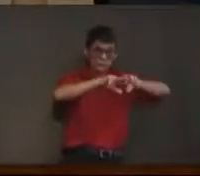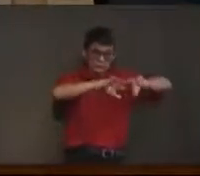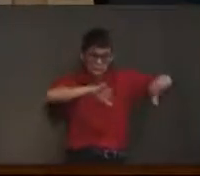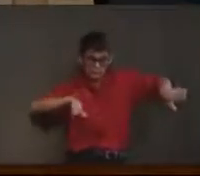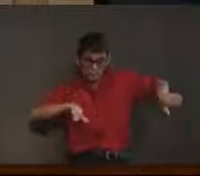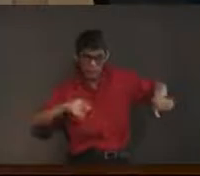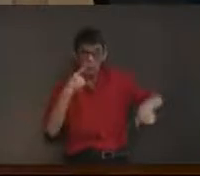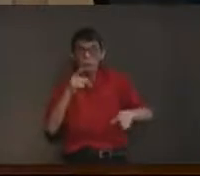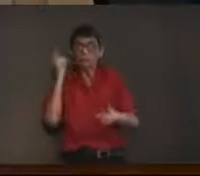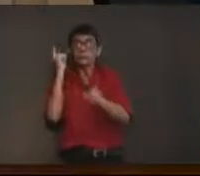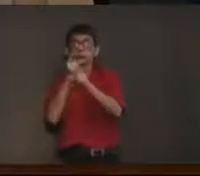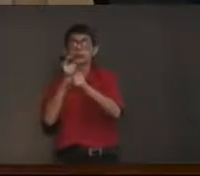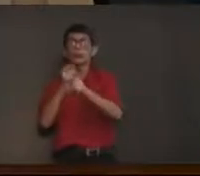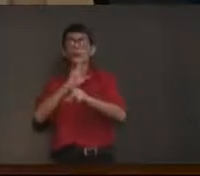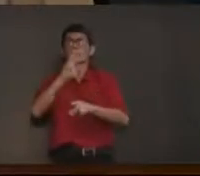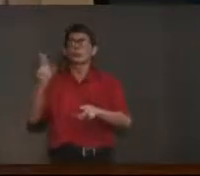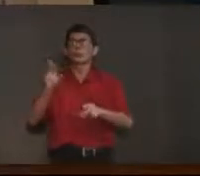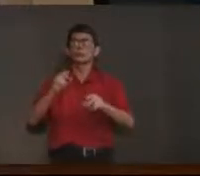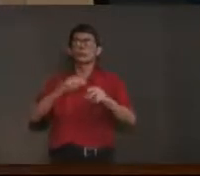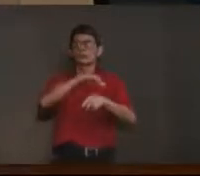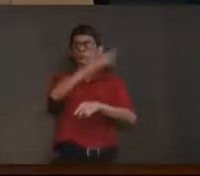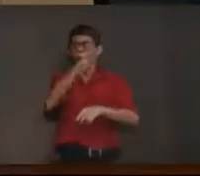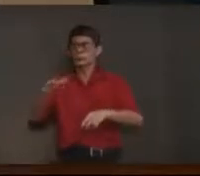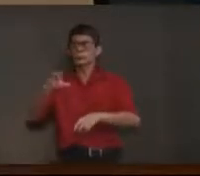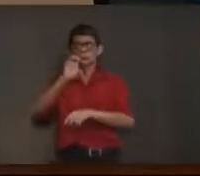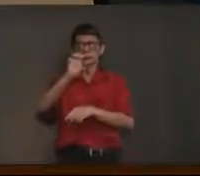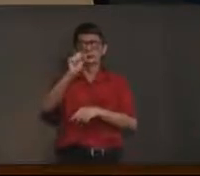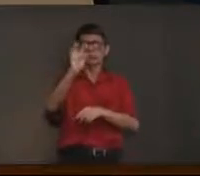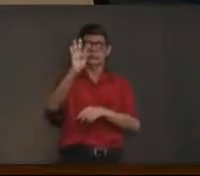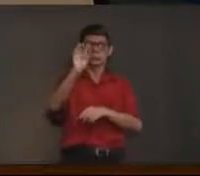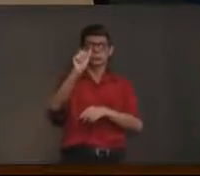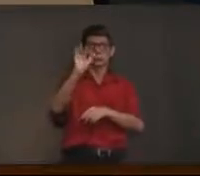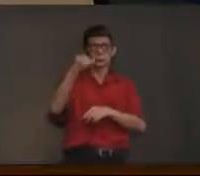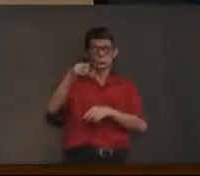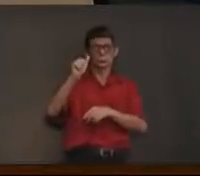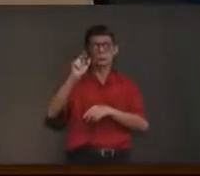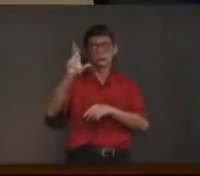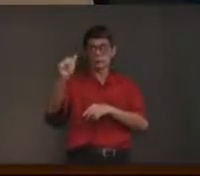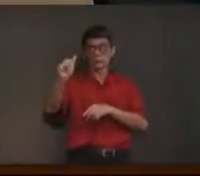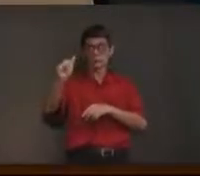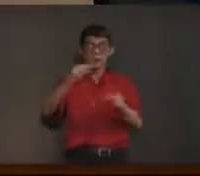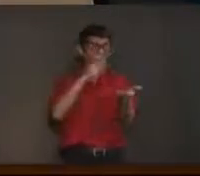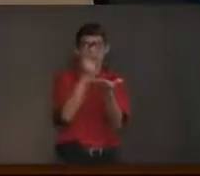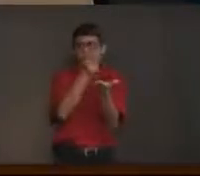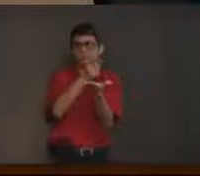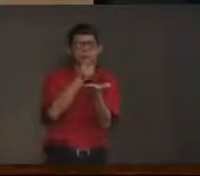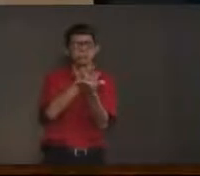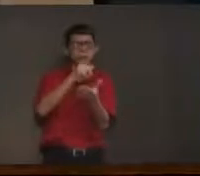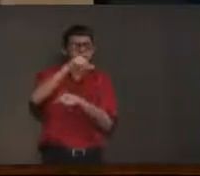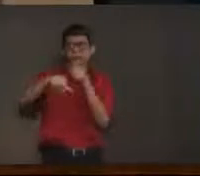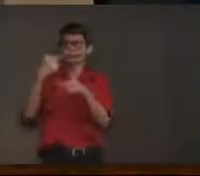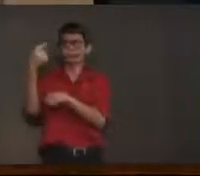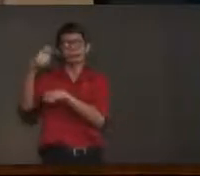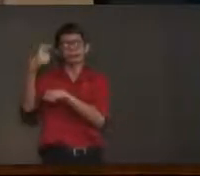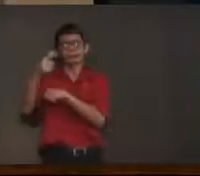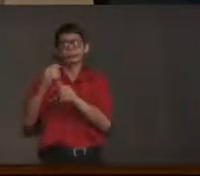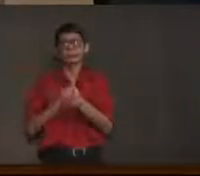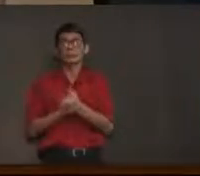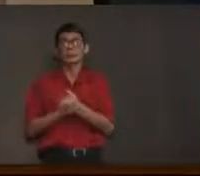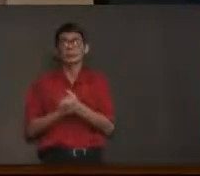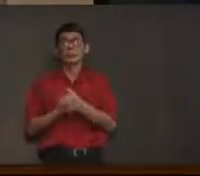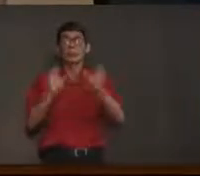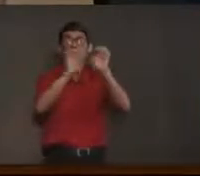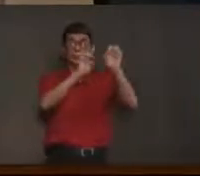Então o que a gente chama de onda estacionária basicamente ela não muda mais com o tempo substituindo